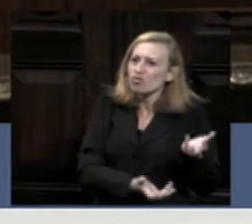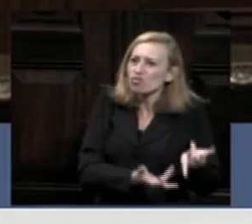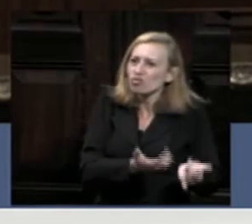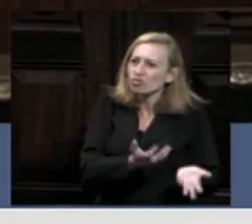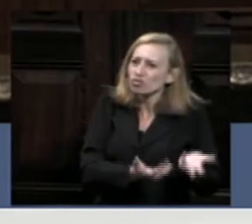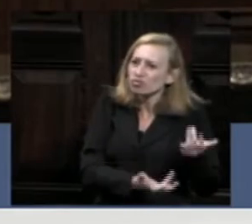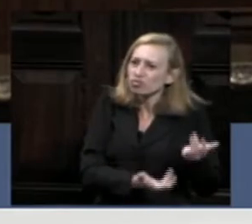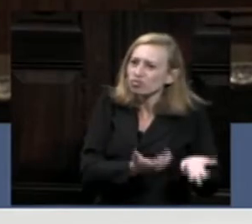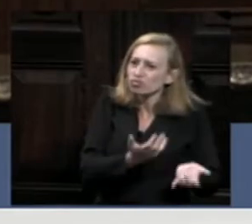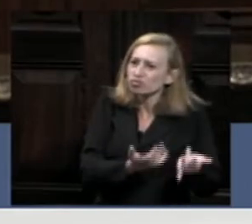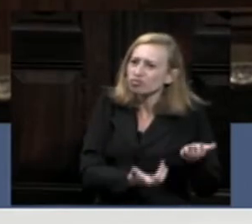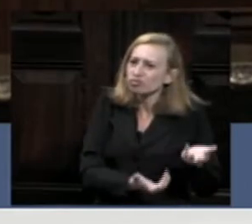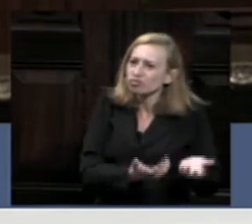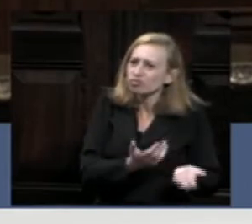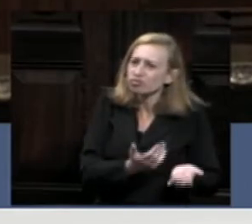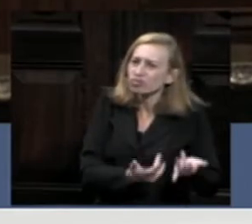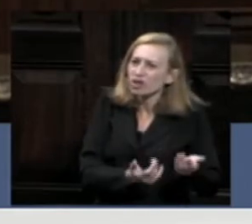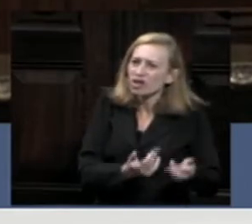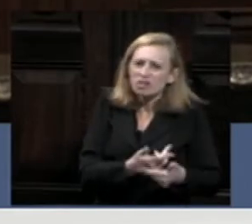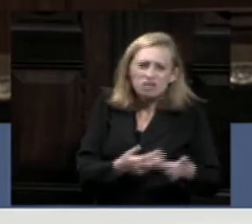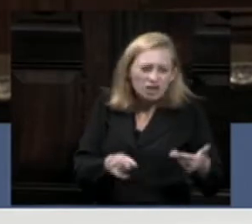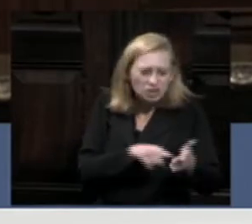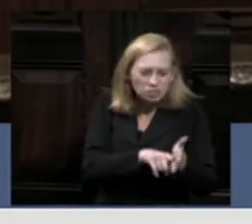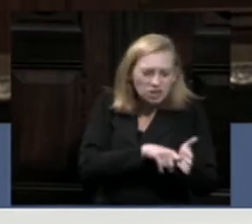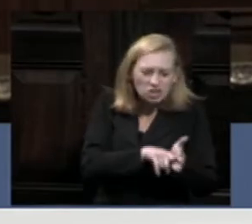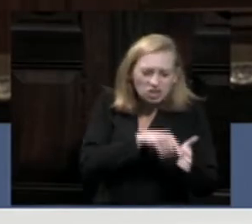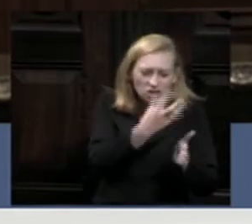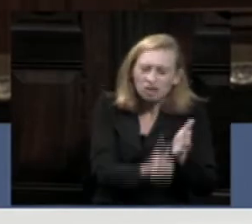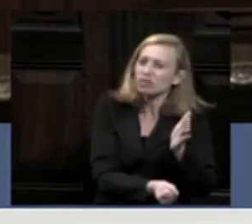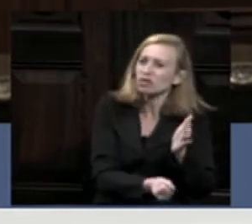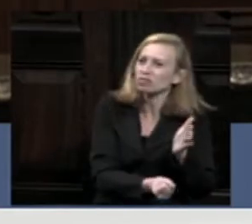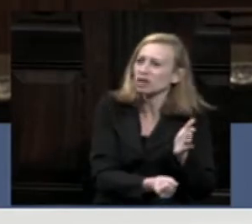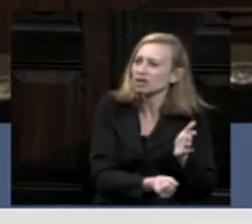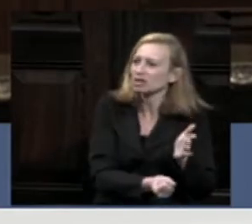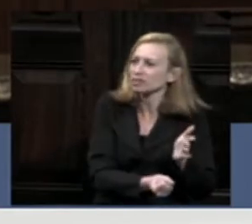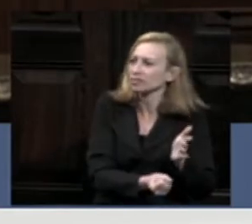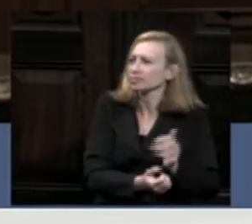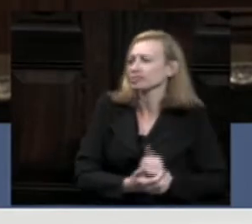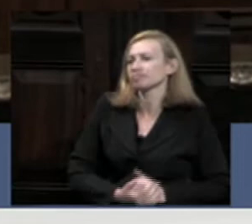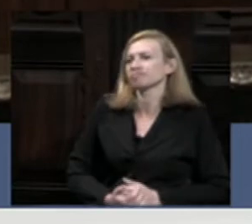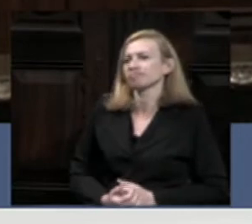de pesquisa que foi jogada, que foi queimada.